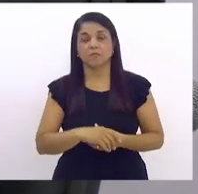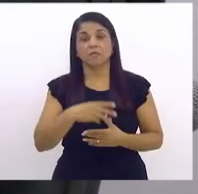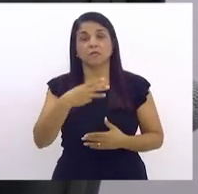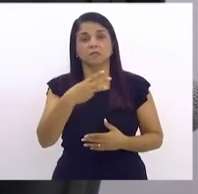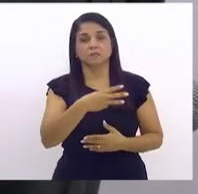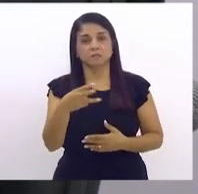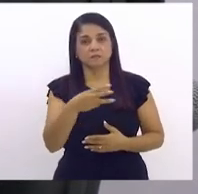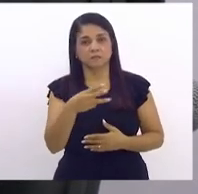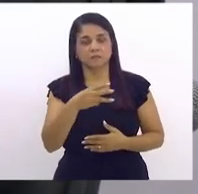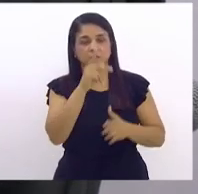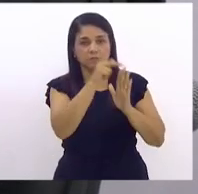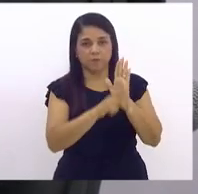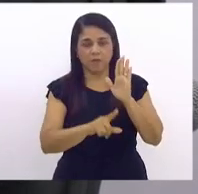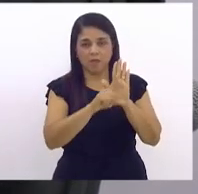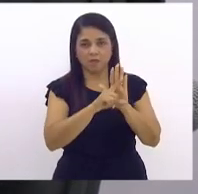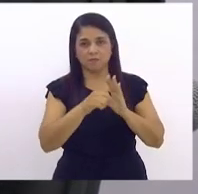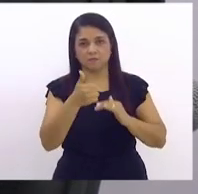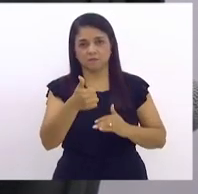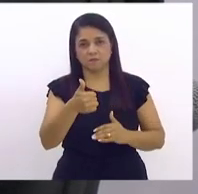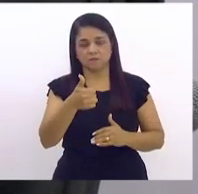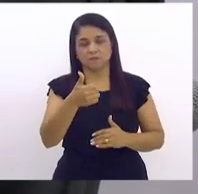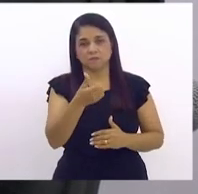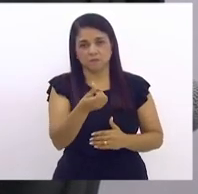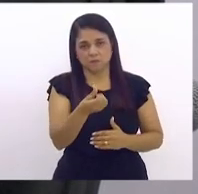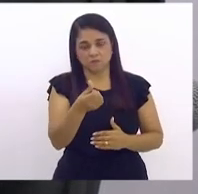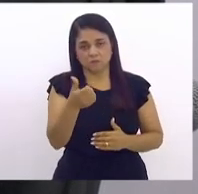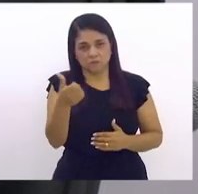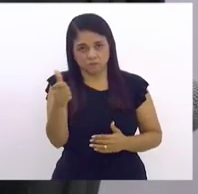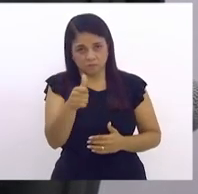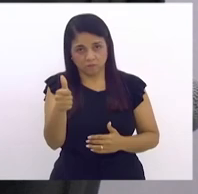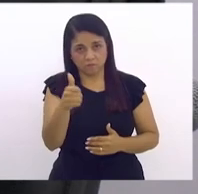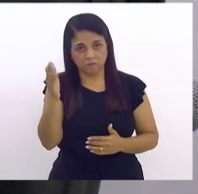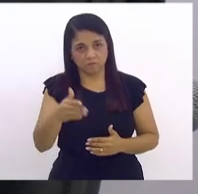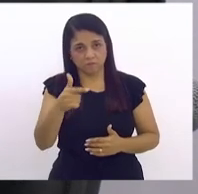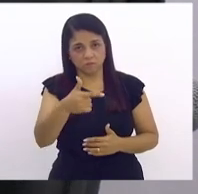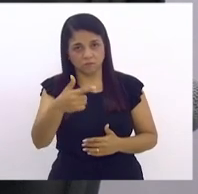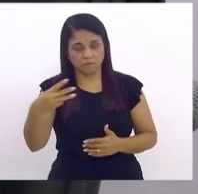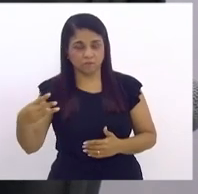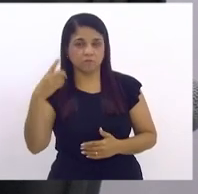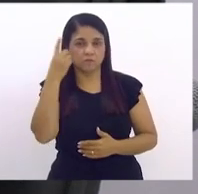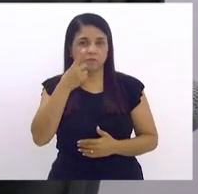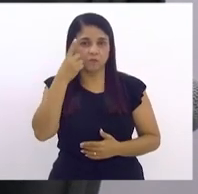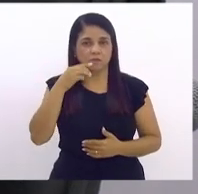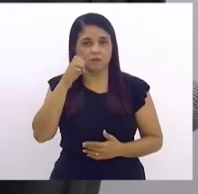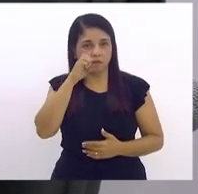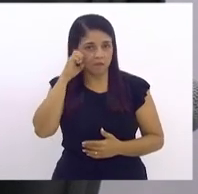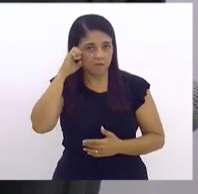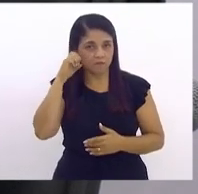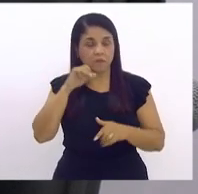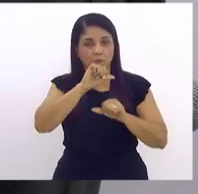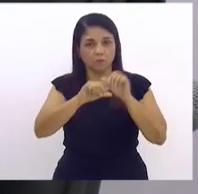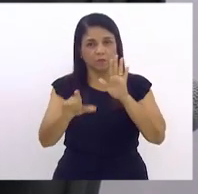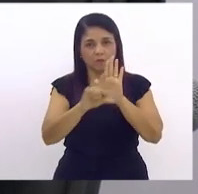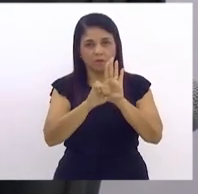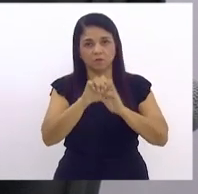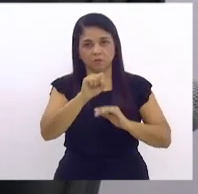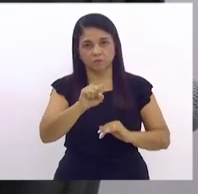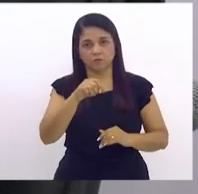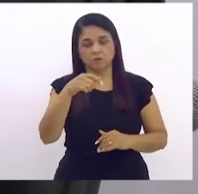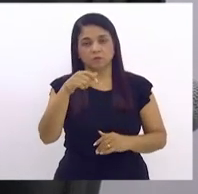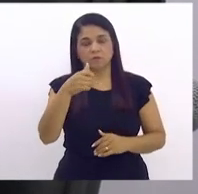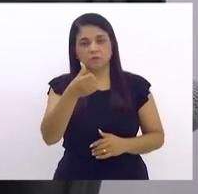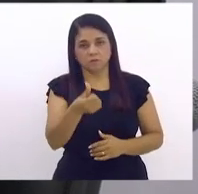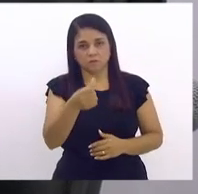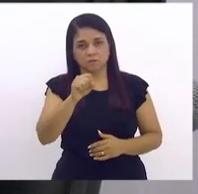33 da pauta, o PL 611, de 23, de autoria da deputada Élica Takimoto, que modifica a Lei Estadual